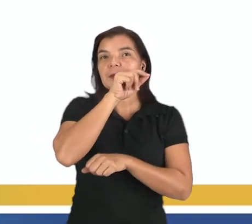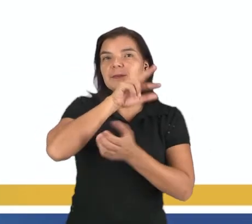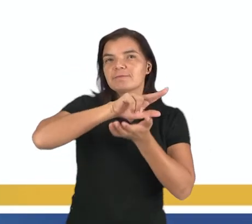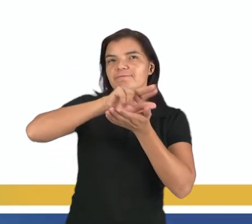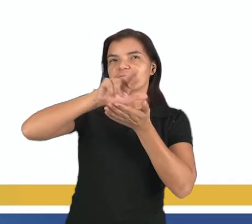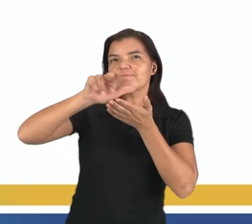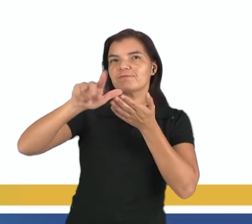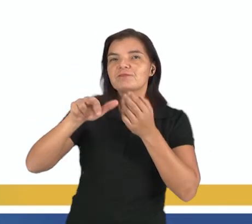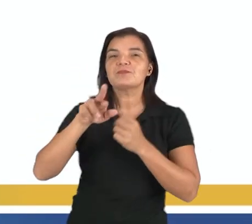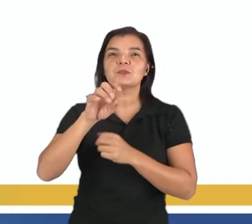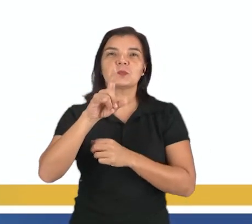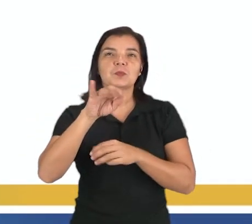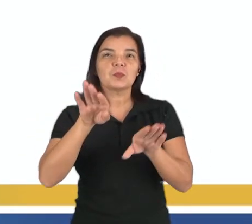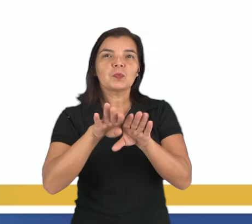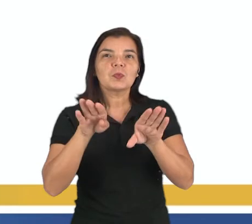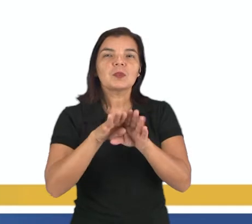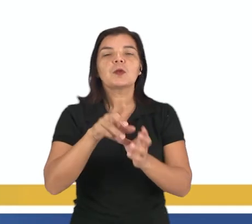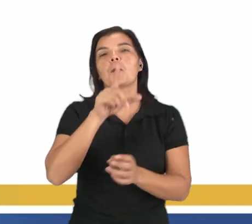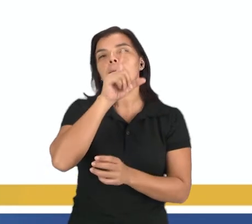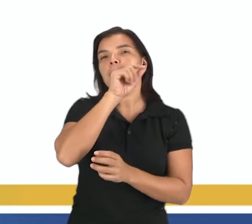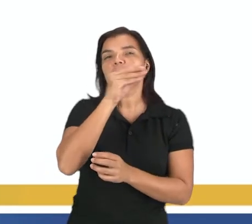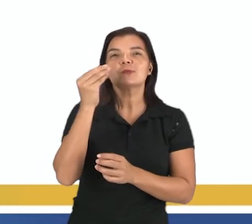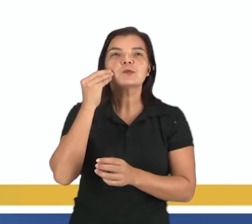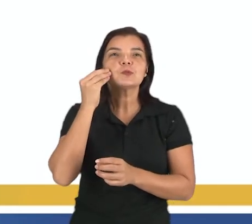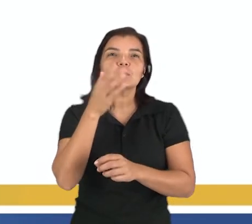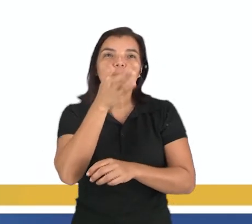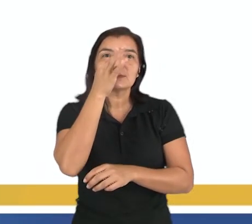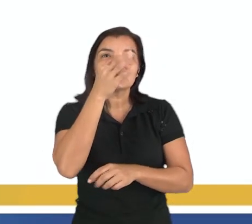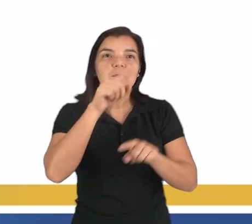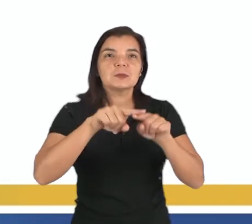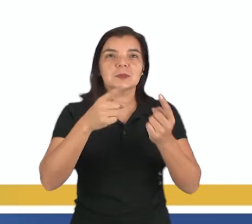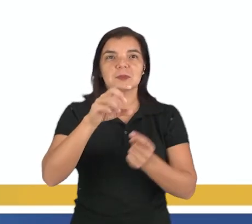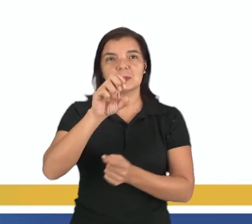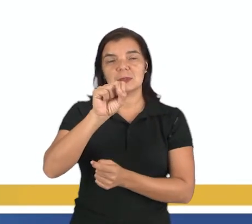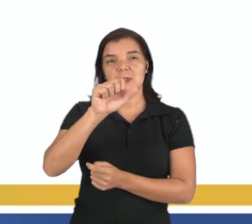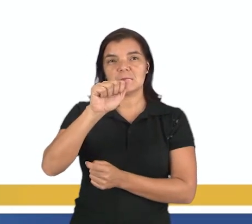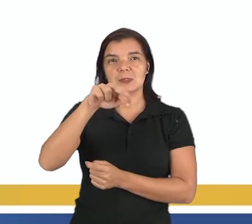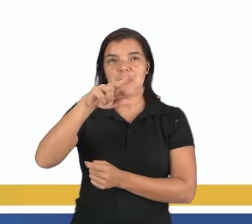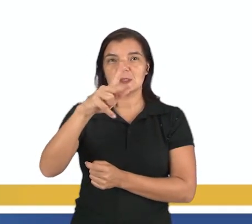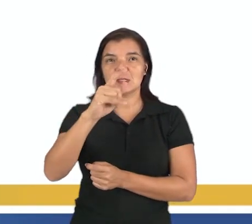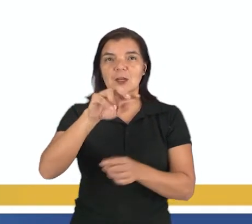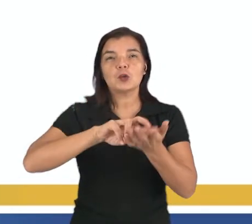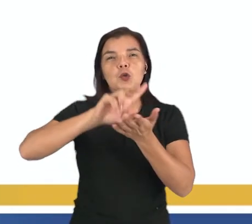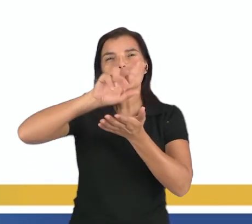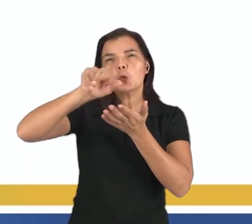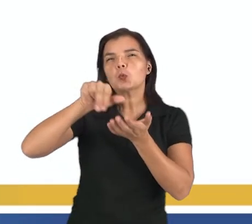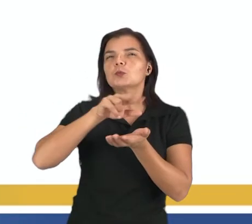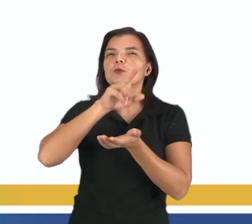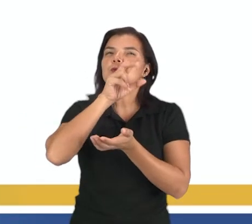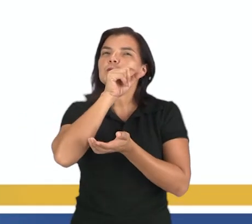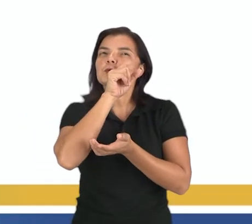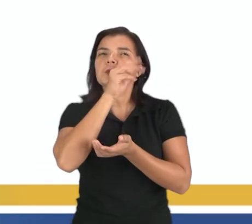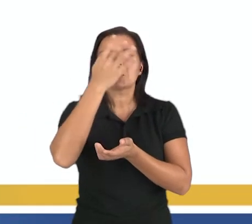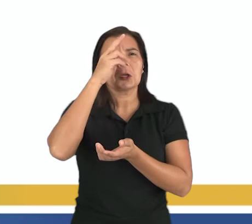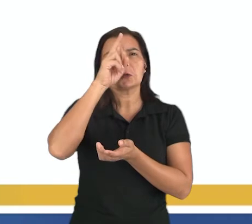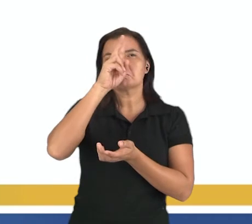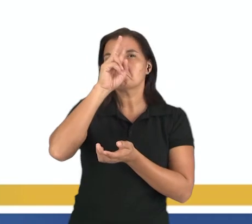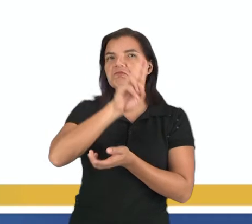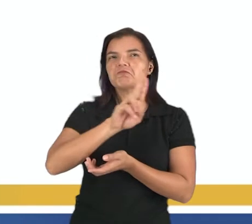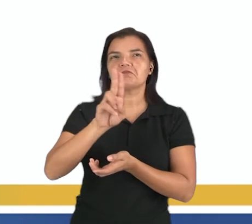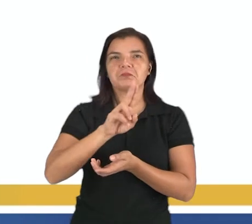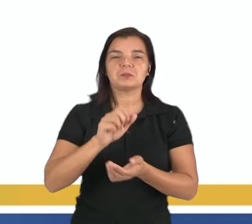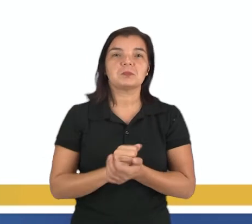passarinhos diversos, rolinhas, curiós, beija-flores, senhaços e outros montão que nem me lembro